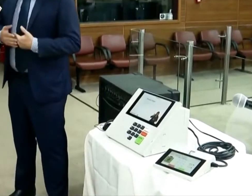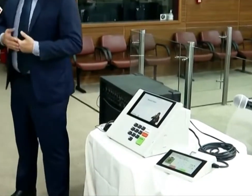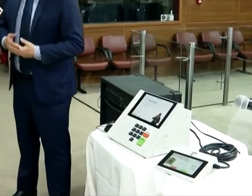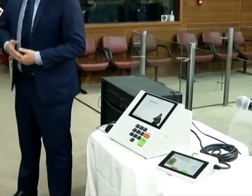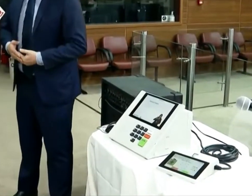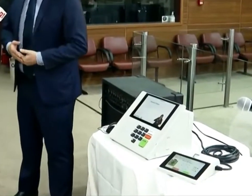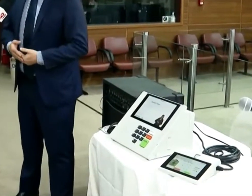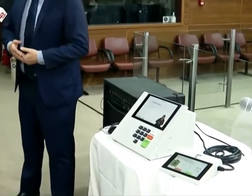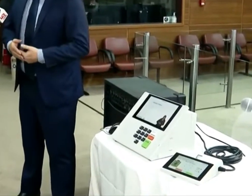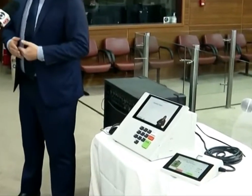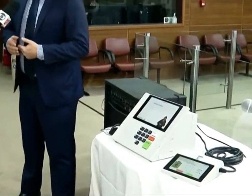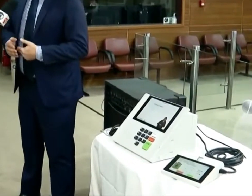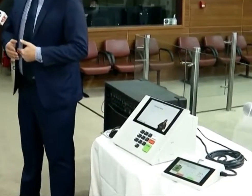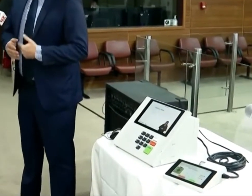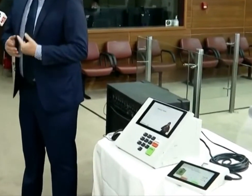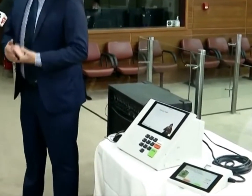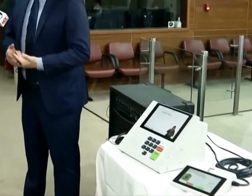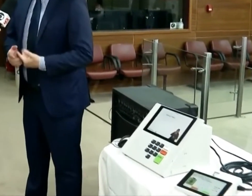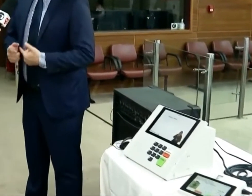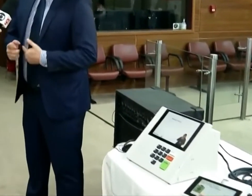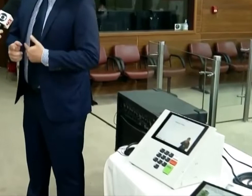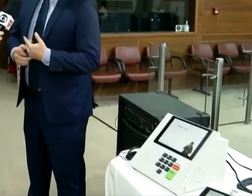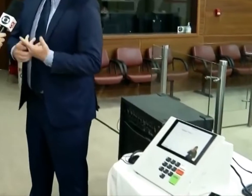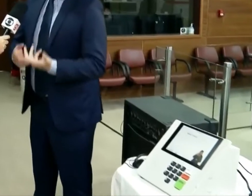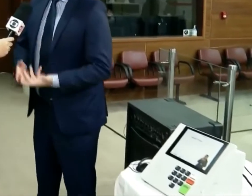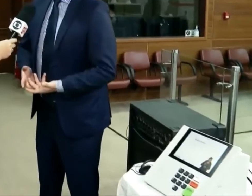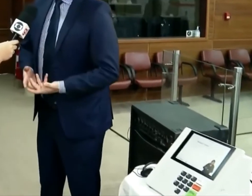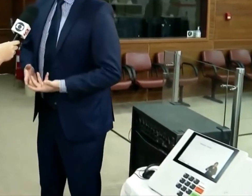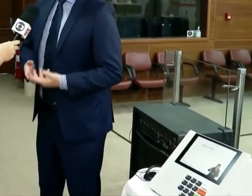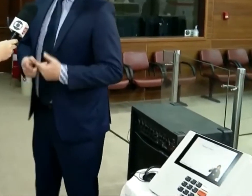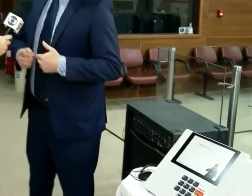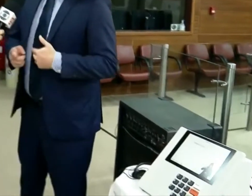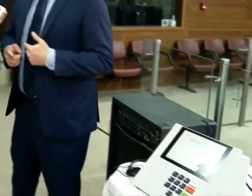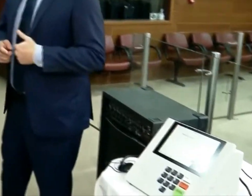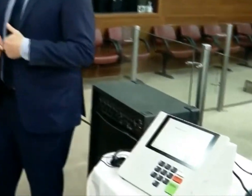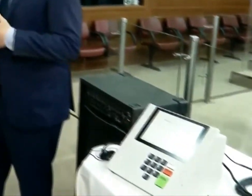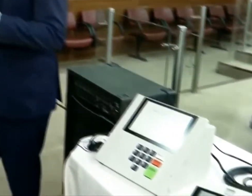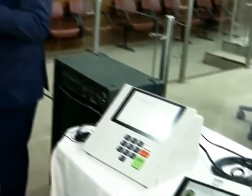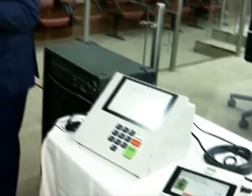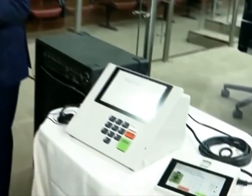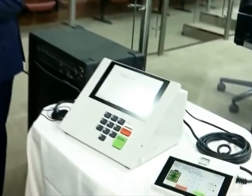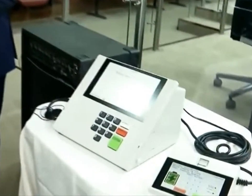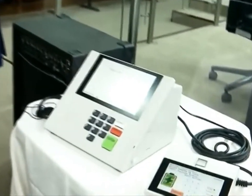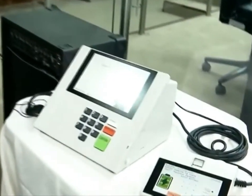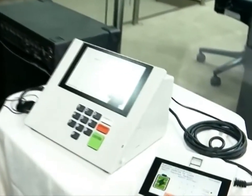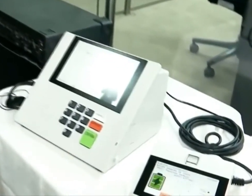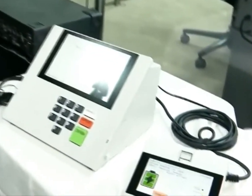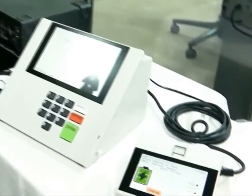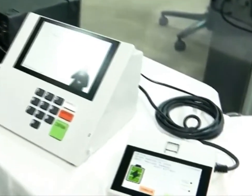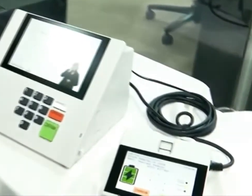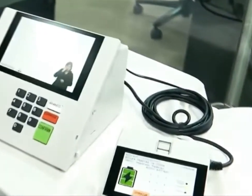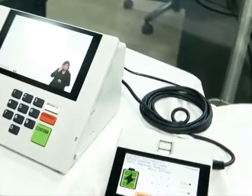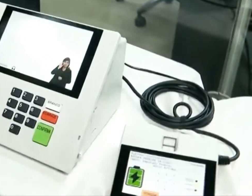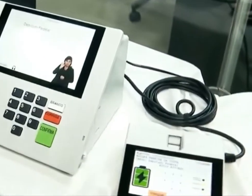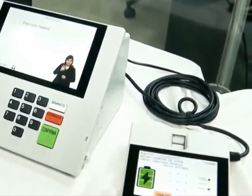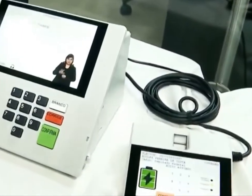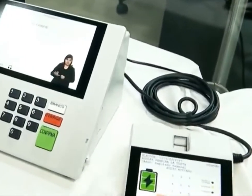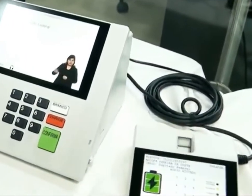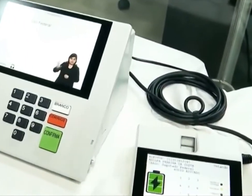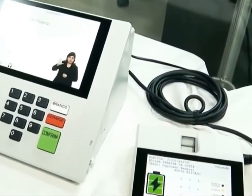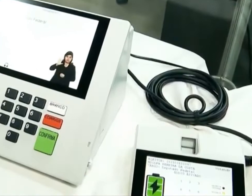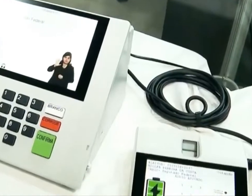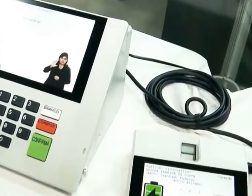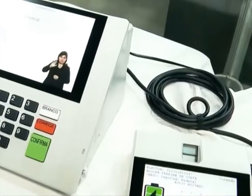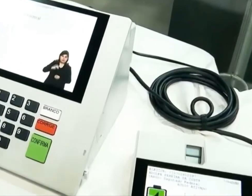que é o intérprete de libras que vai o tempo todo se comunicar com o leitor dizendo que ele está voltando para Deputado Federal